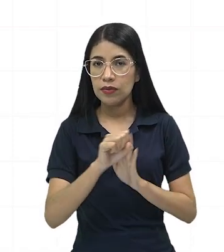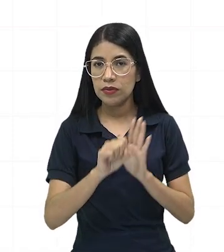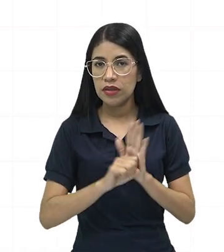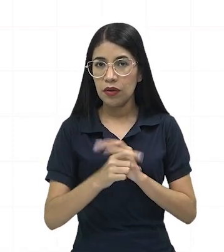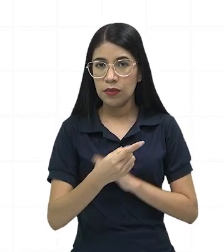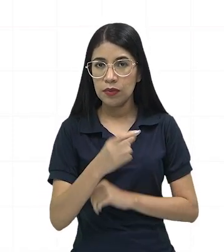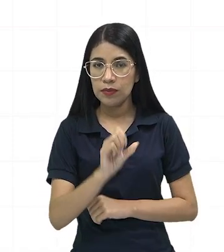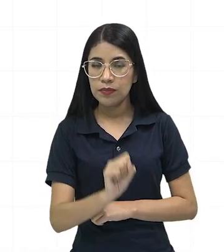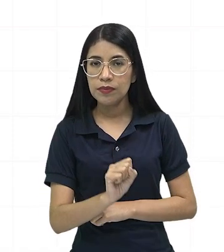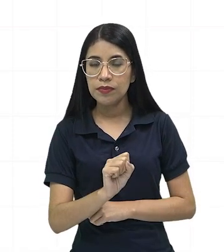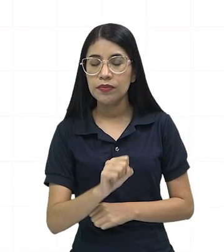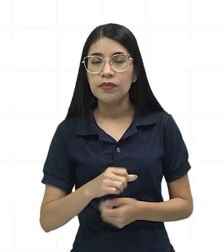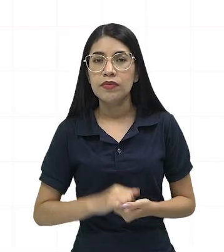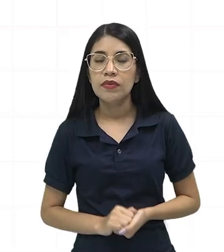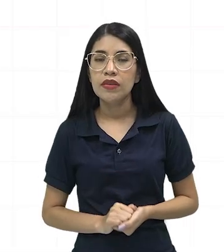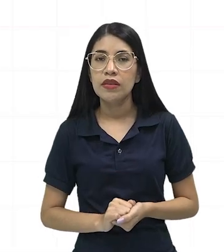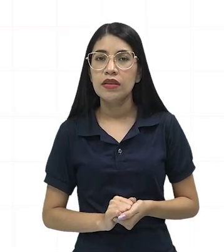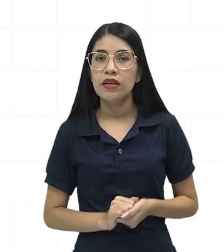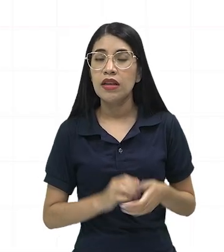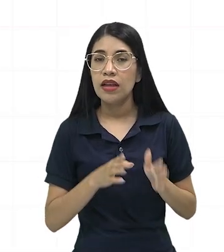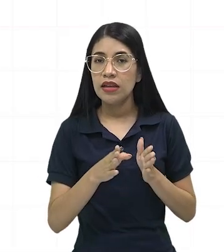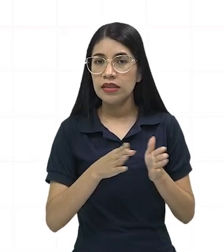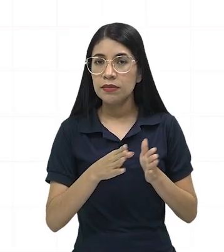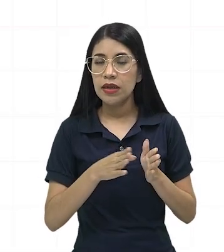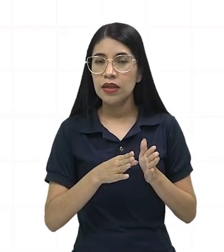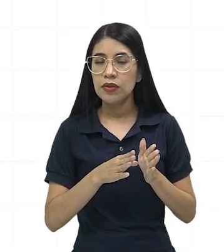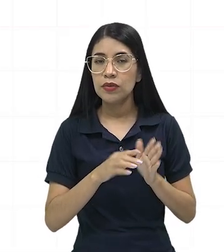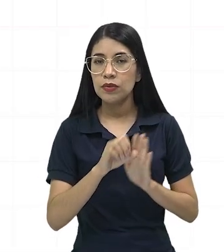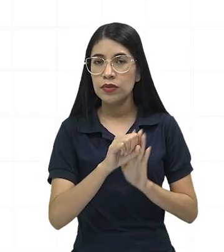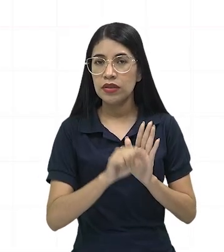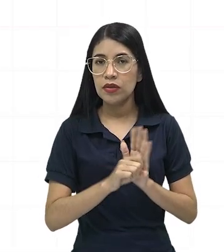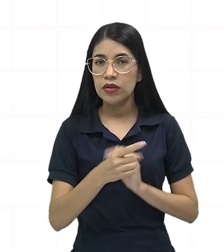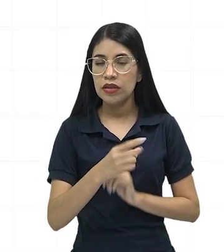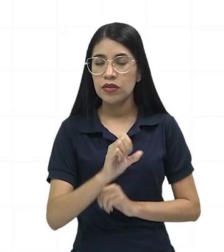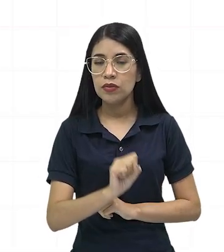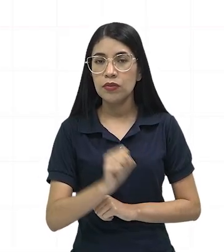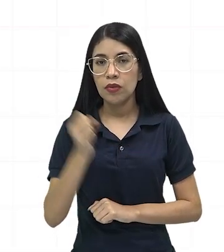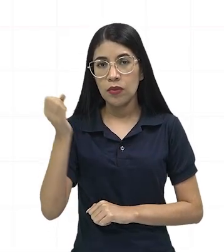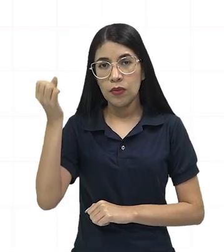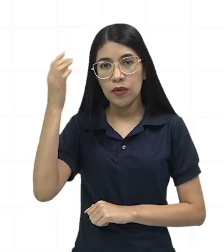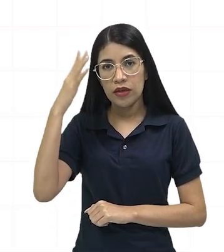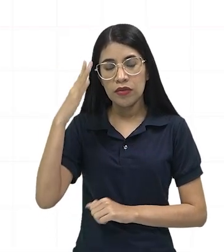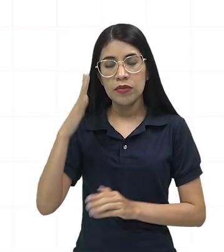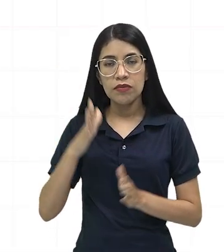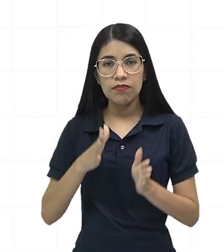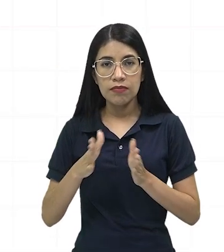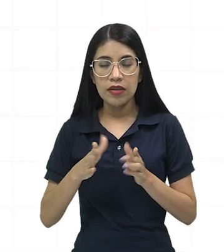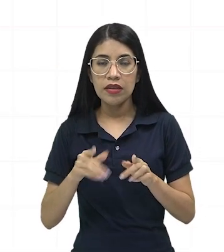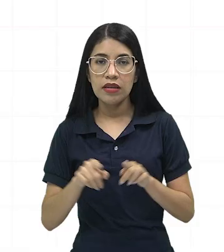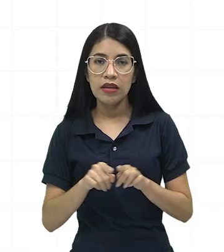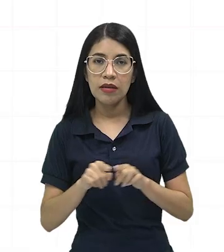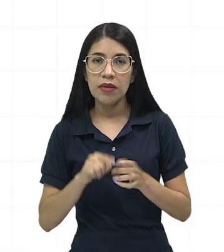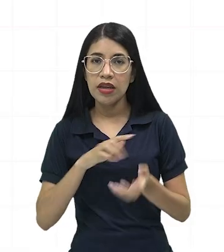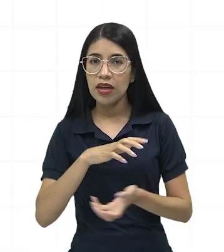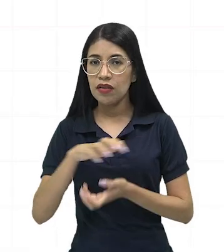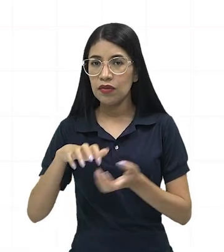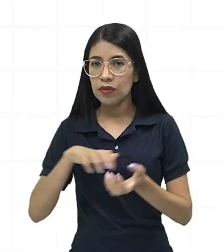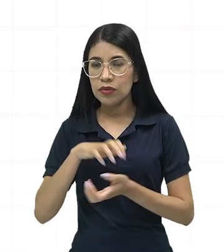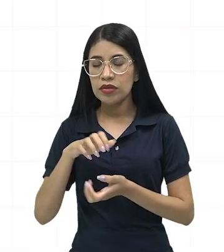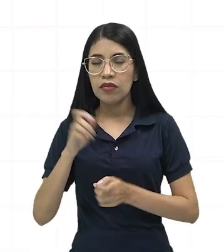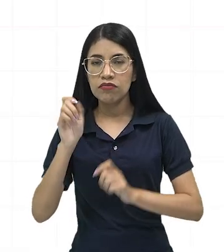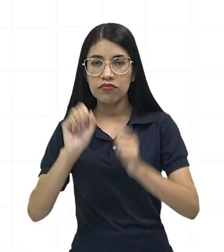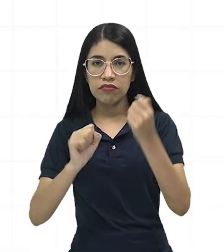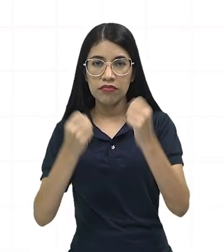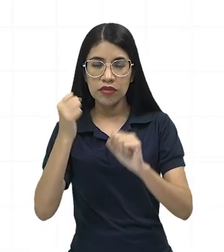século XVIII. Século XVIII é época de iluminismo. Século XVIII é época de Revolução